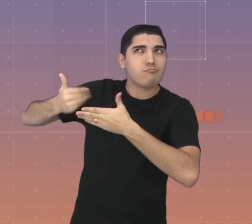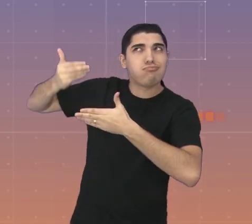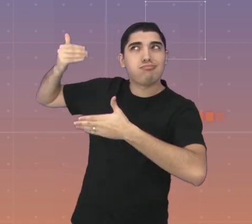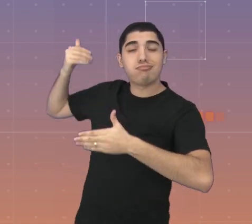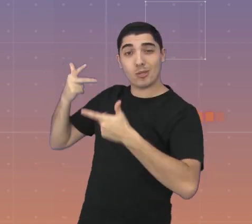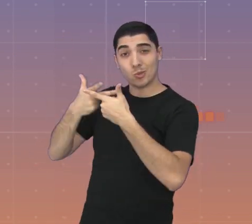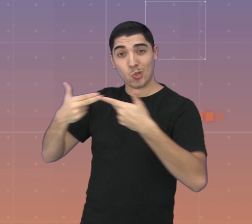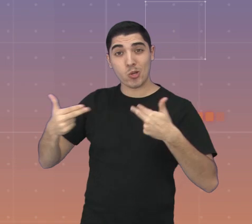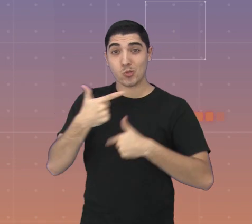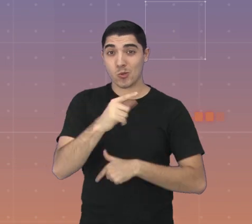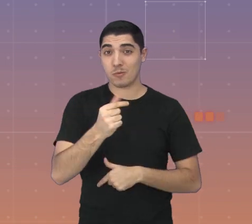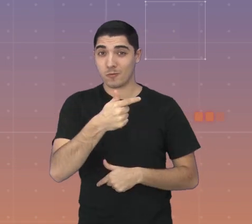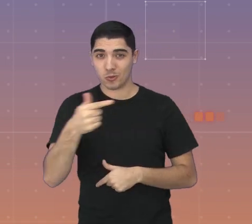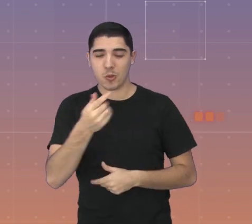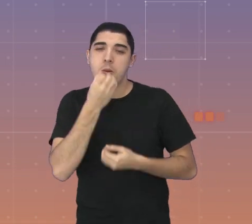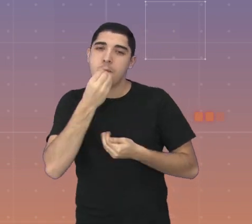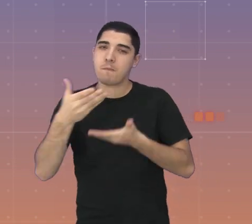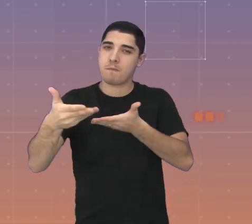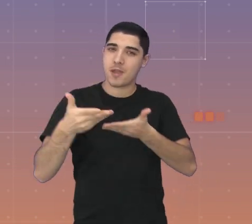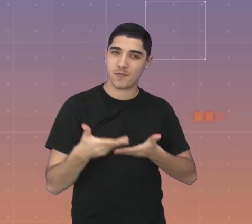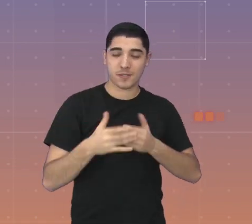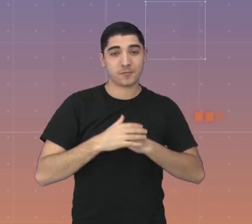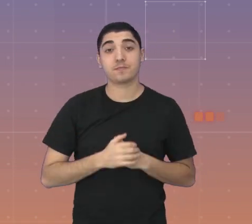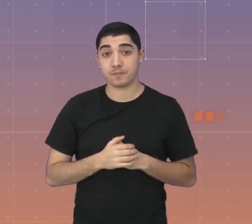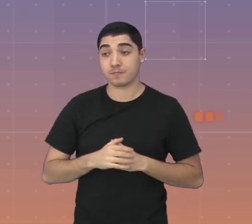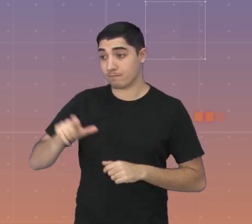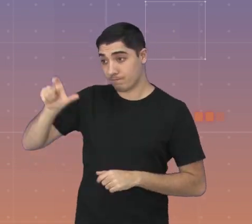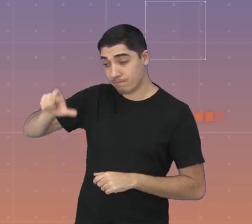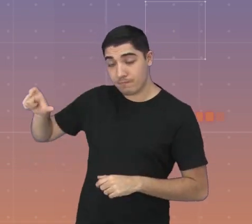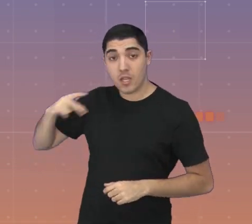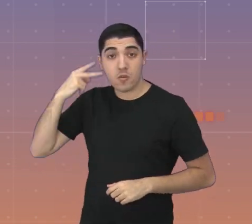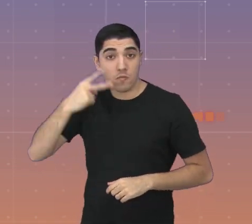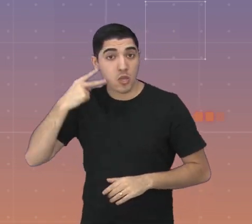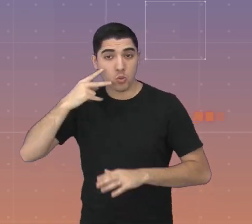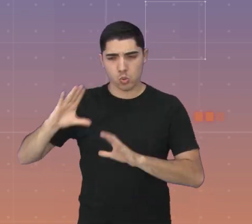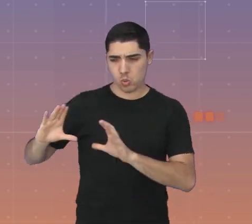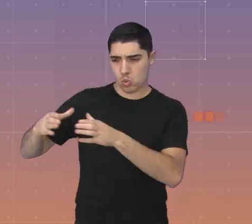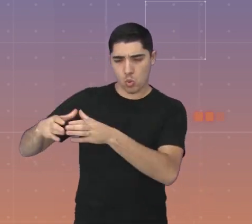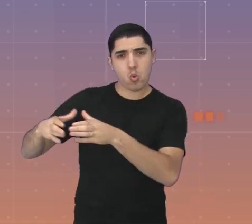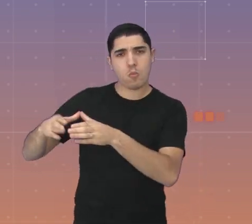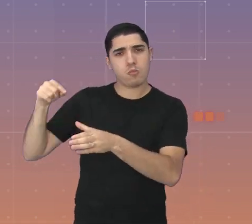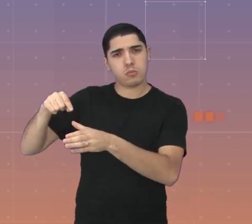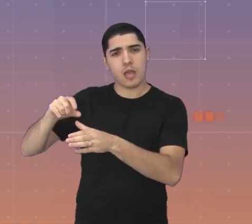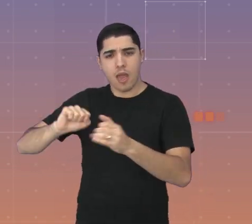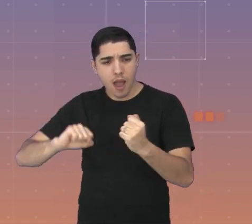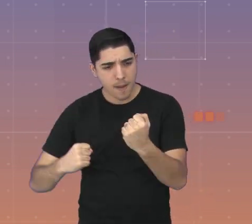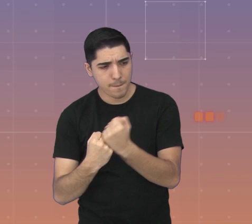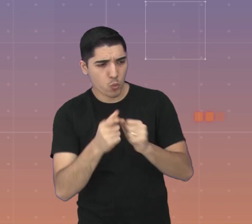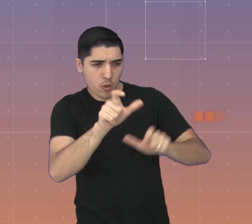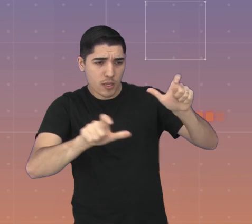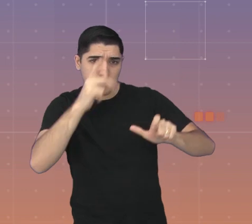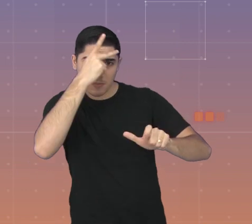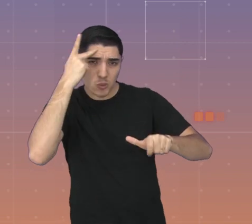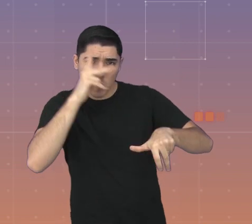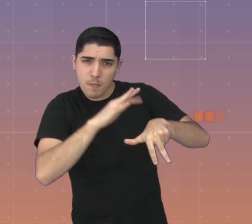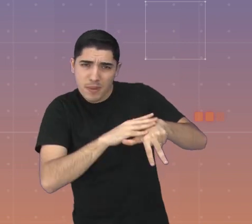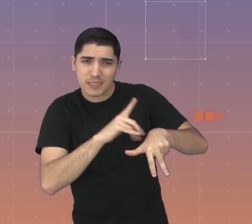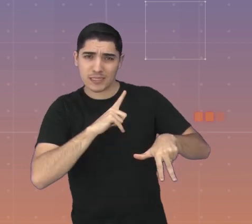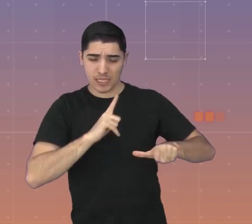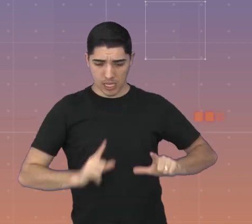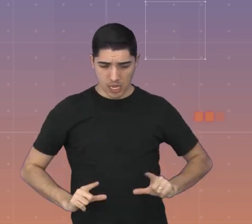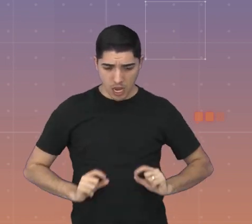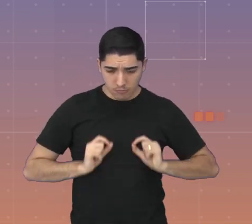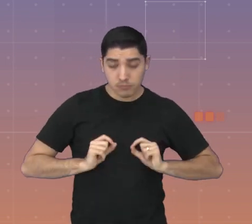de 2022. Seja muito bem-vindo. Os vereadores da Frente Parlamentar em apoio ao paciente